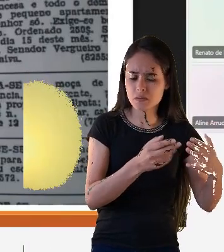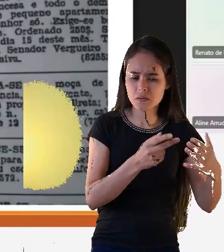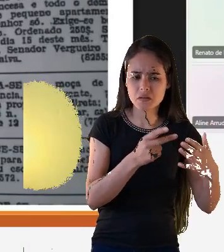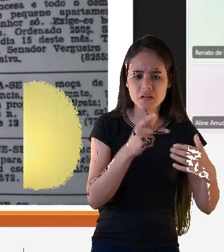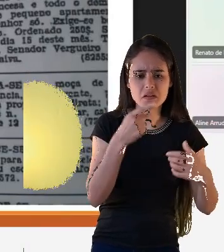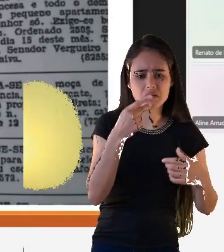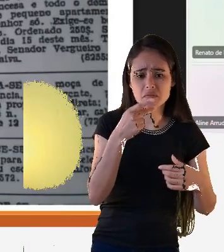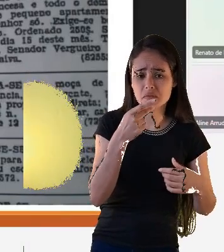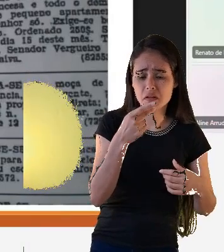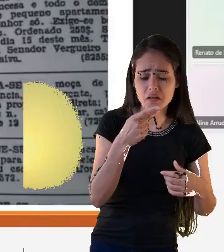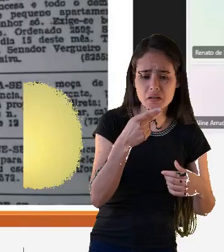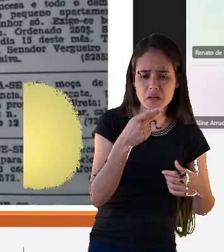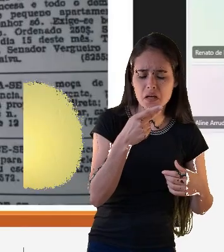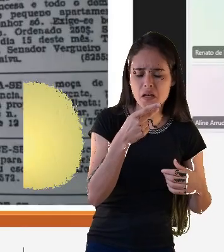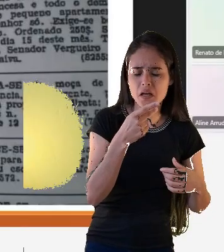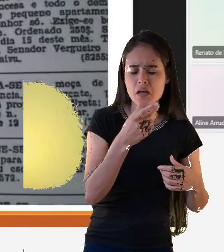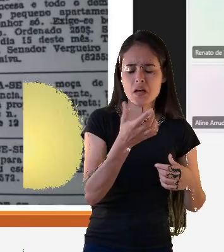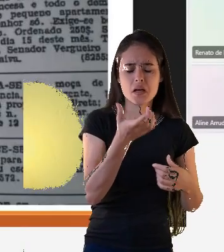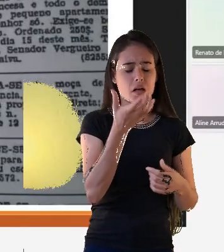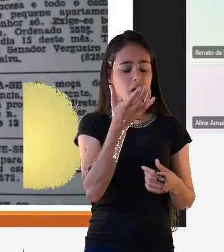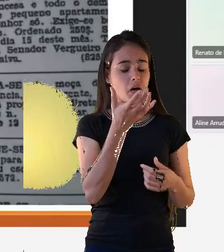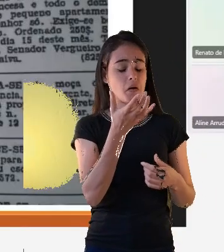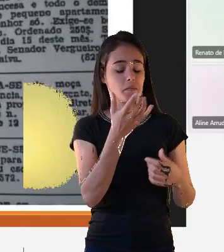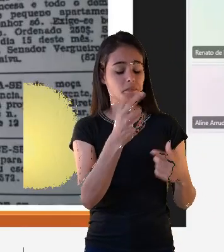tal. Então,